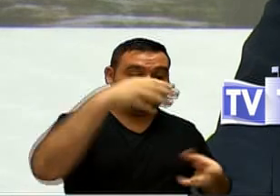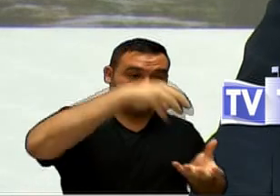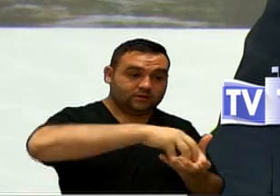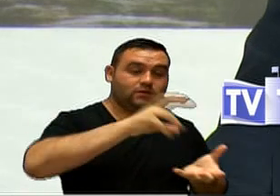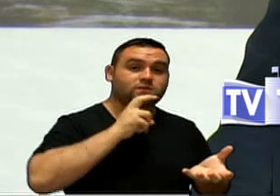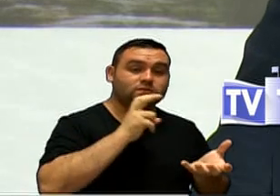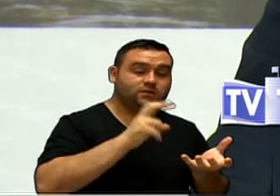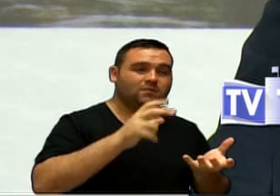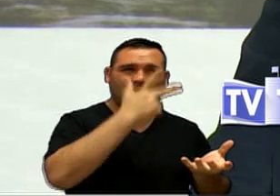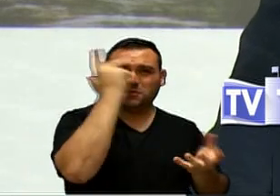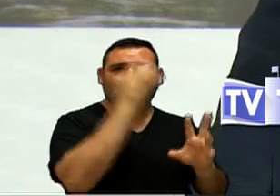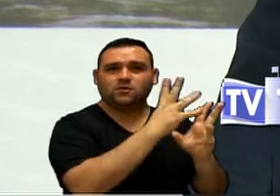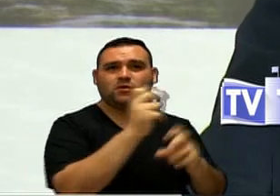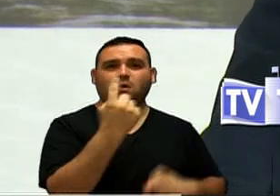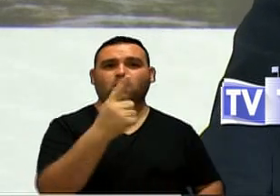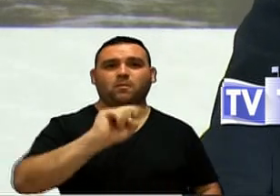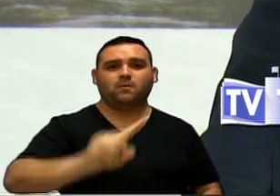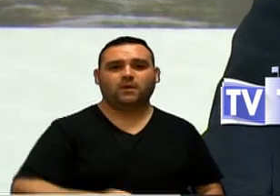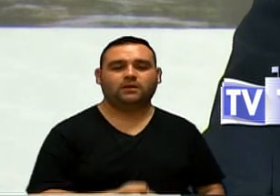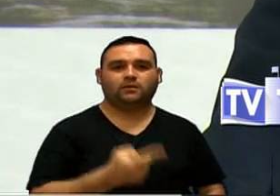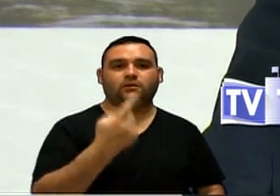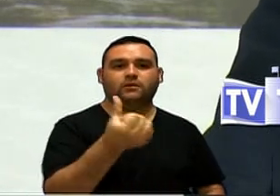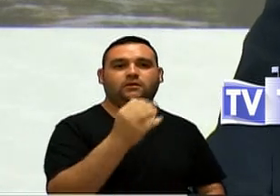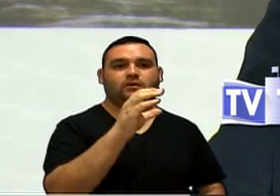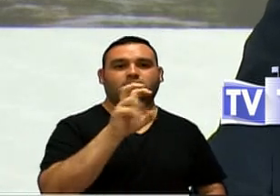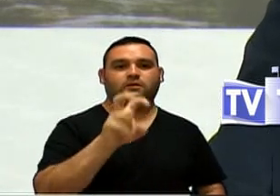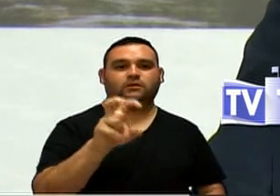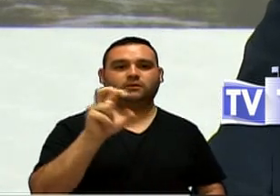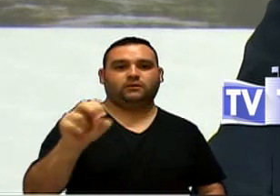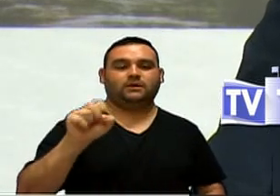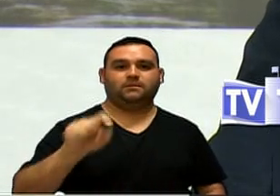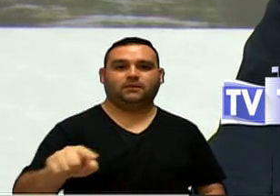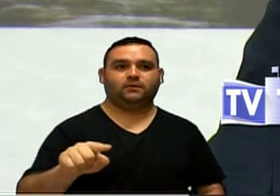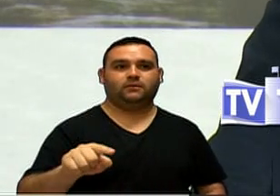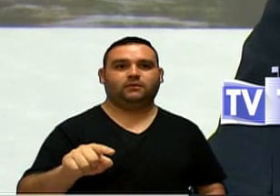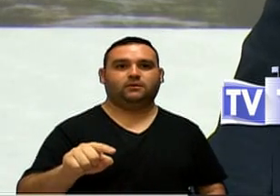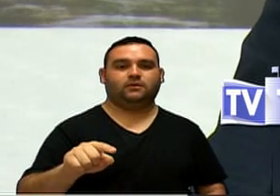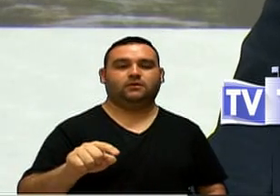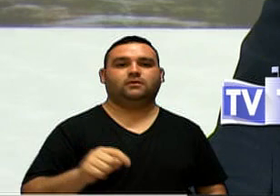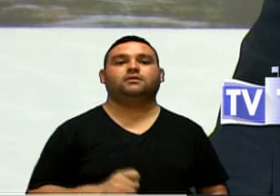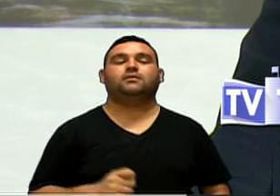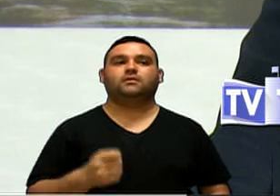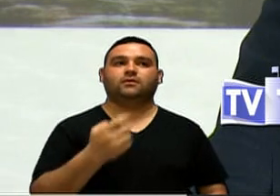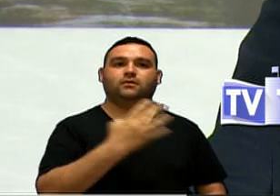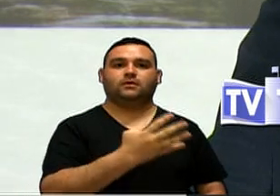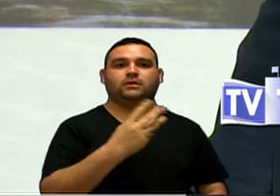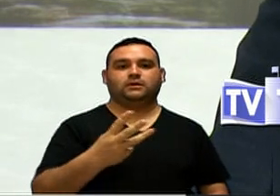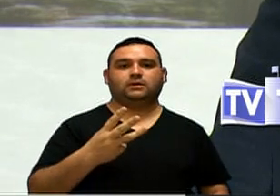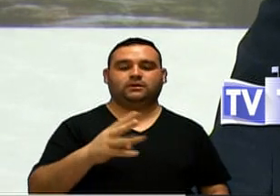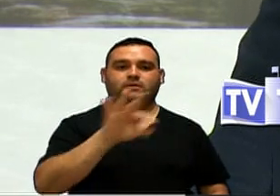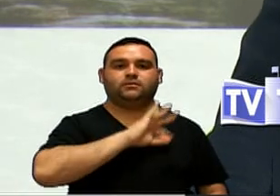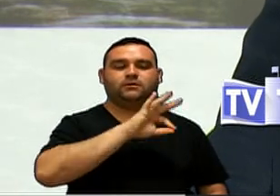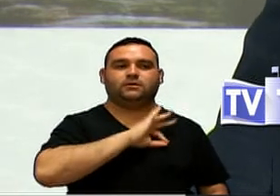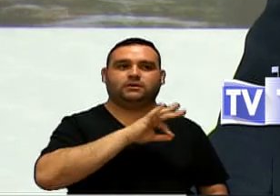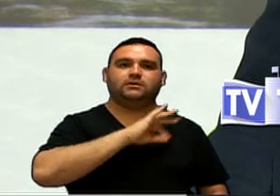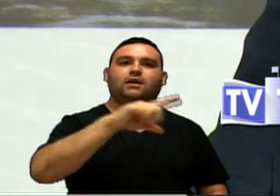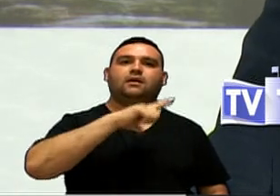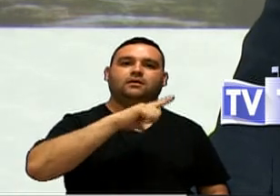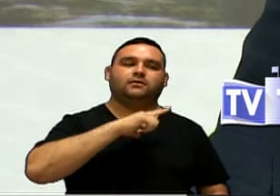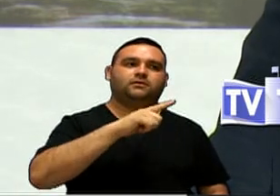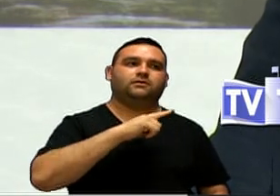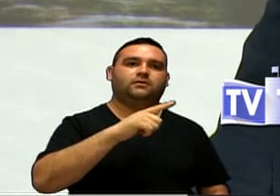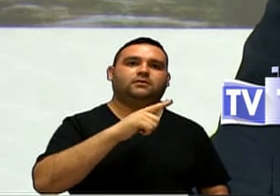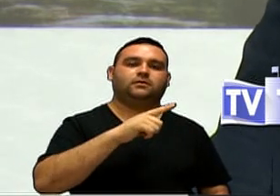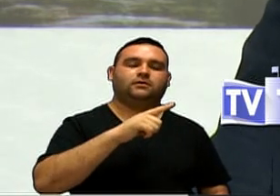Sorocaba, população aproximada de 1 milhão e 650 mil habitantes. 43 delegacias fazem parte do comando